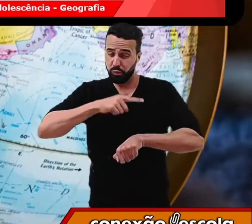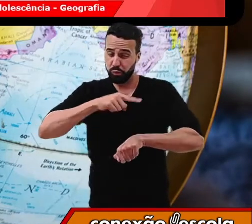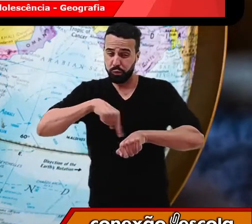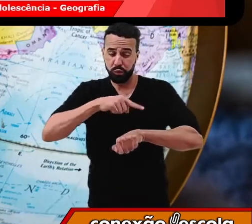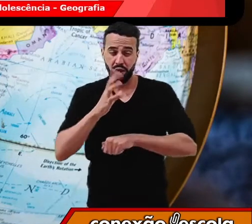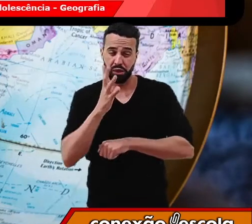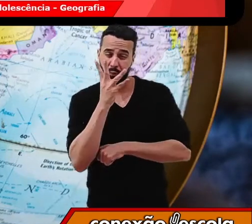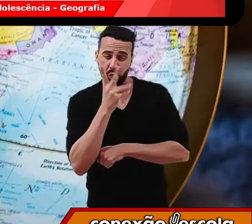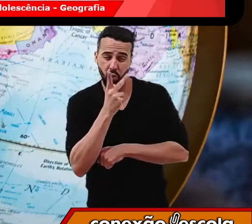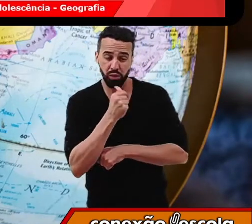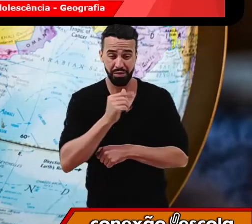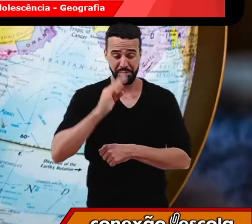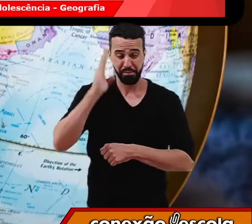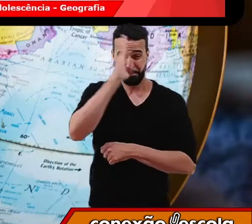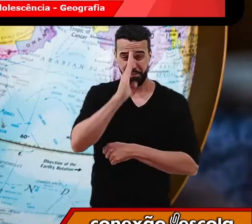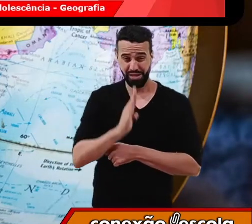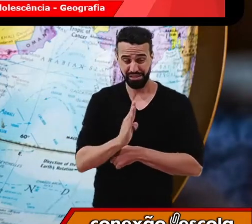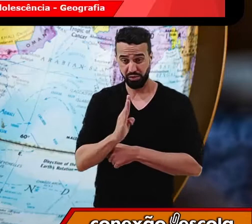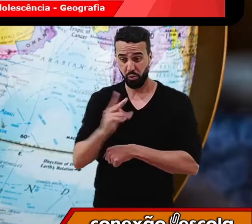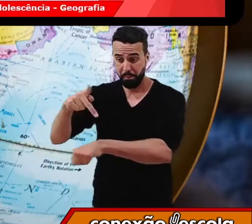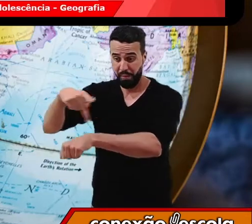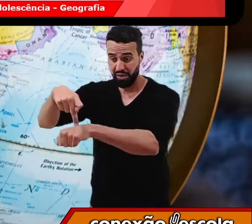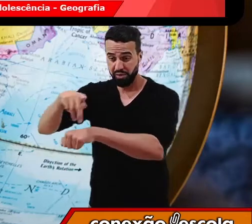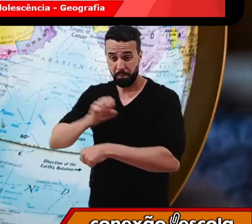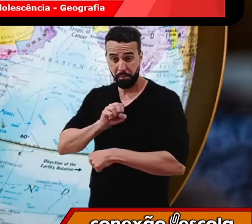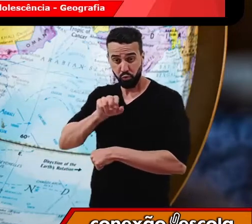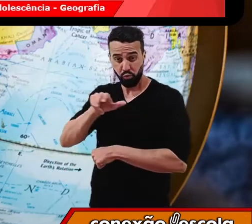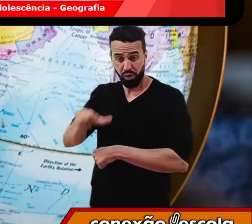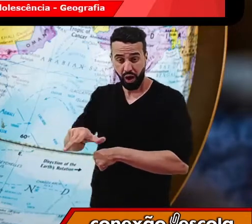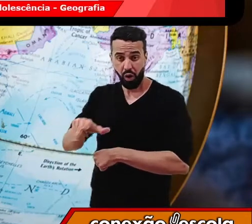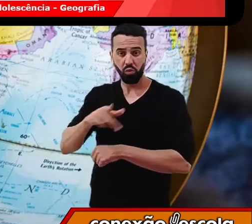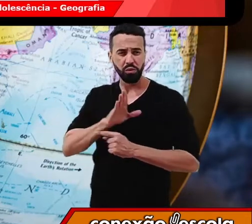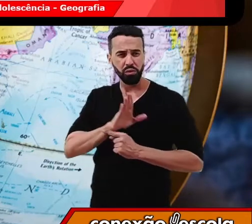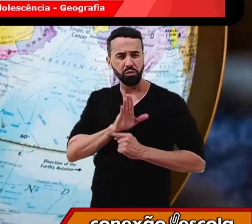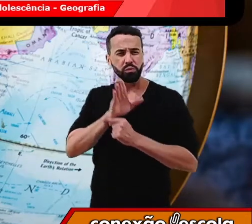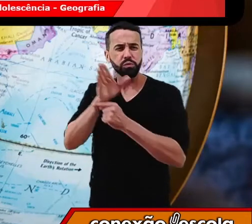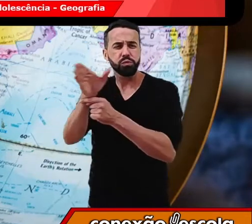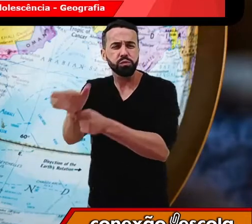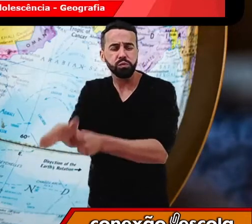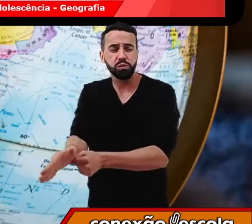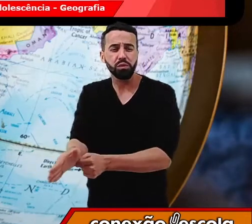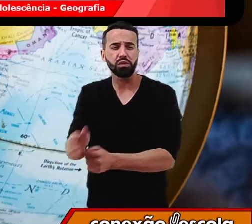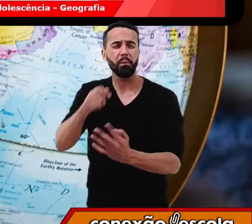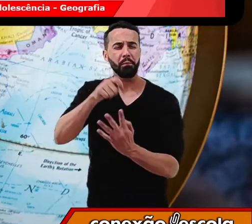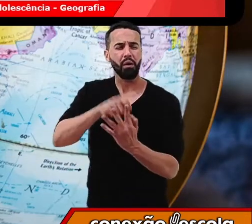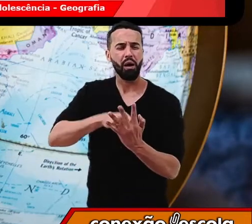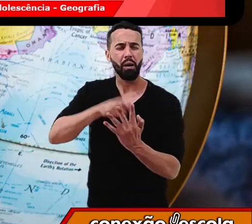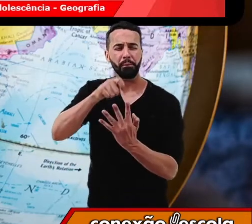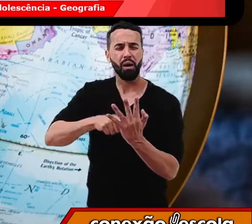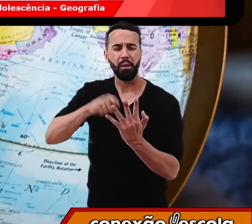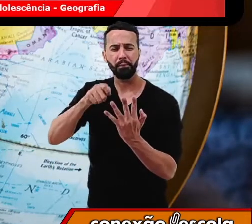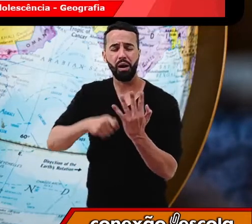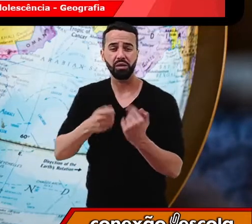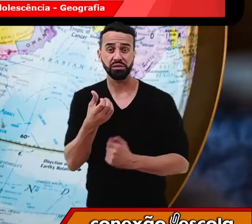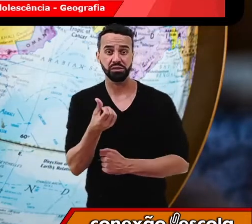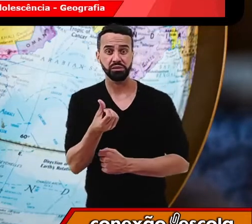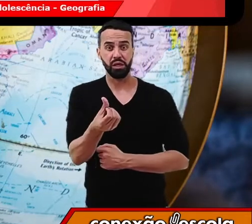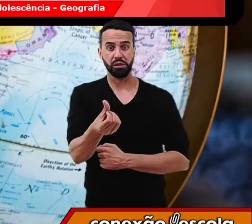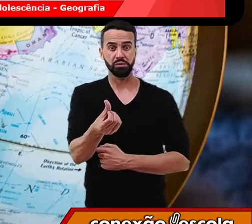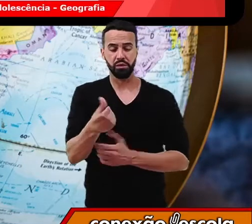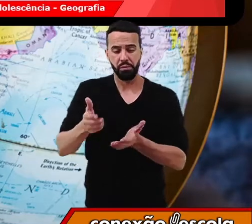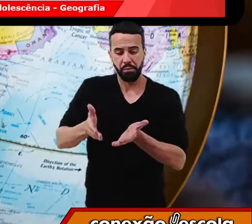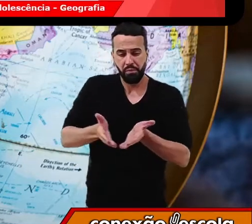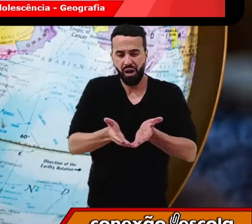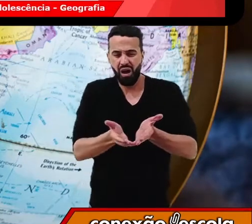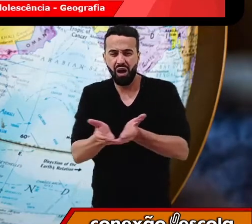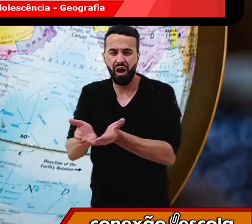a Portugal durava quase 6 meses e eram feitas em barcos à vela que percorriam